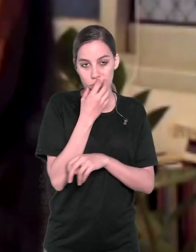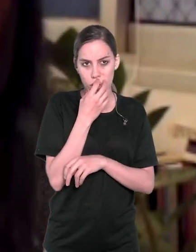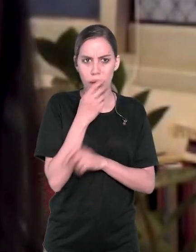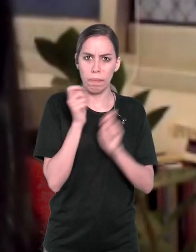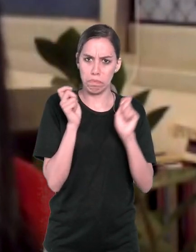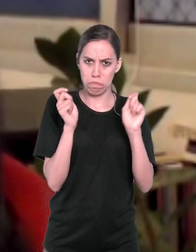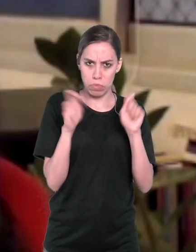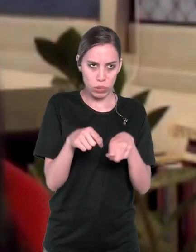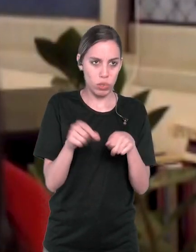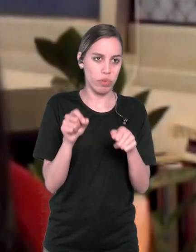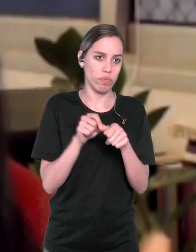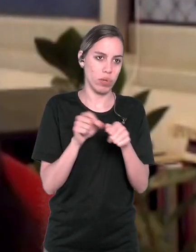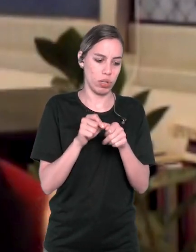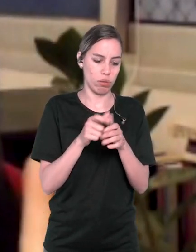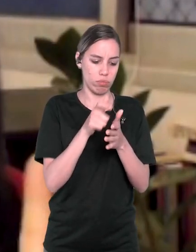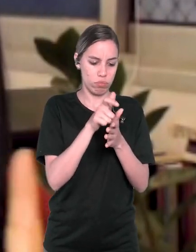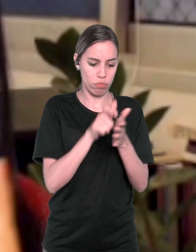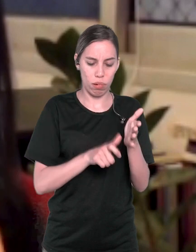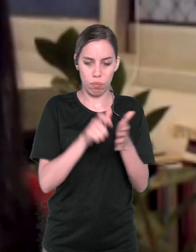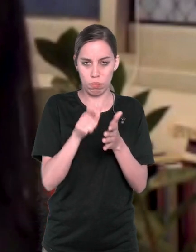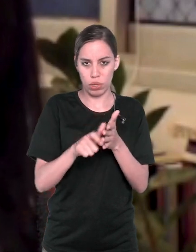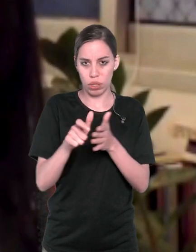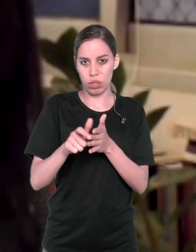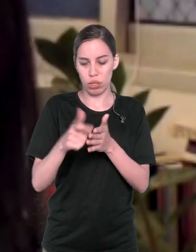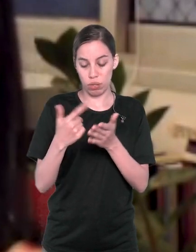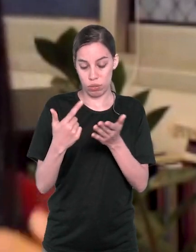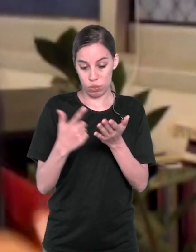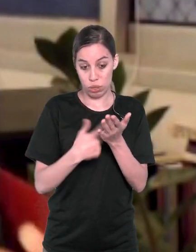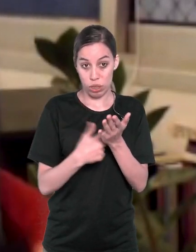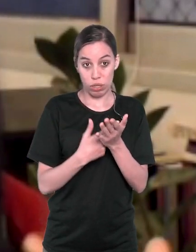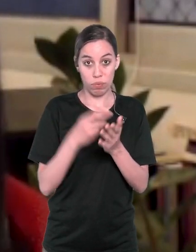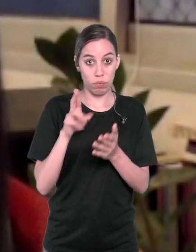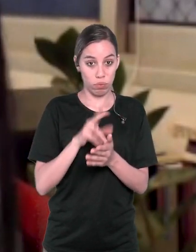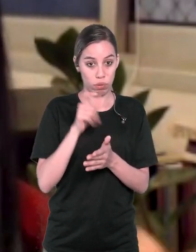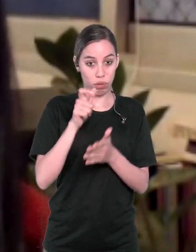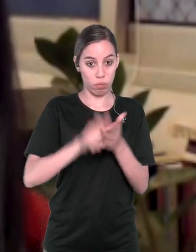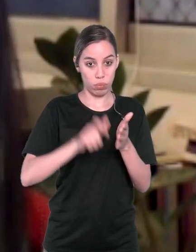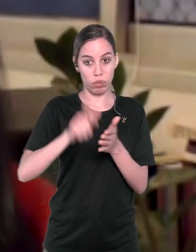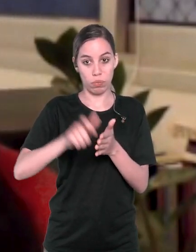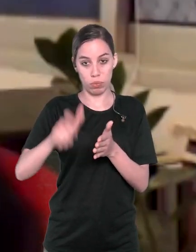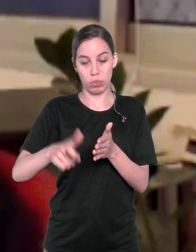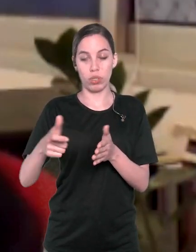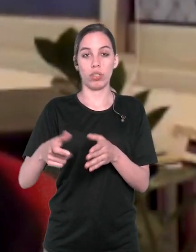Daria até um capítulo inteiro, né, os cães no